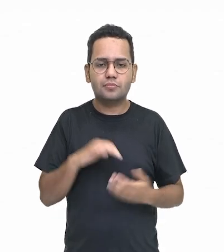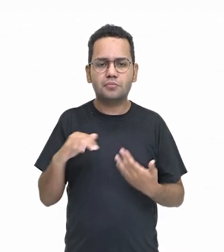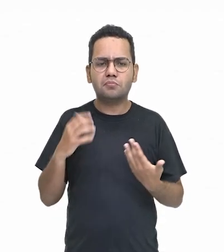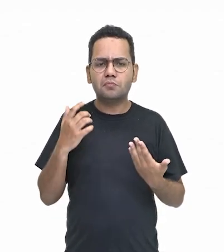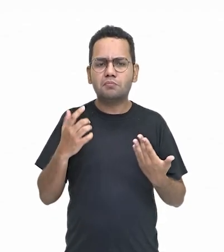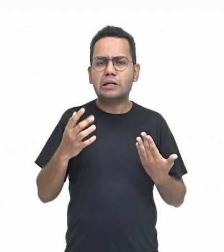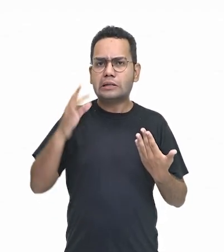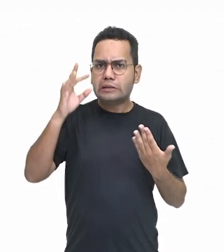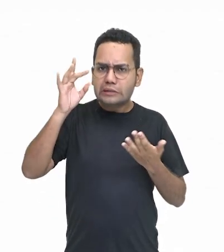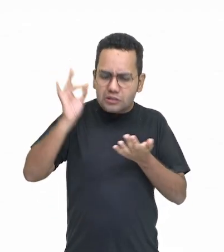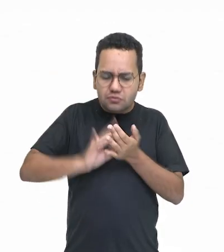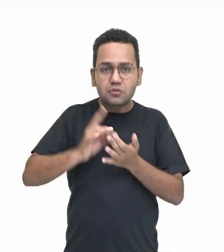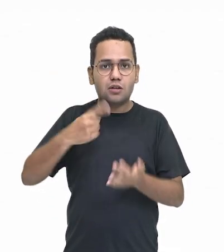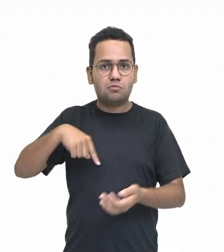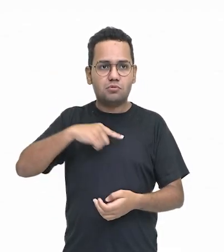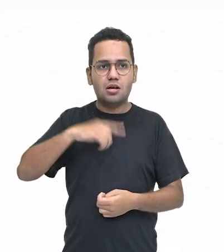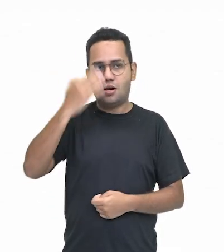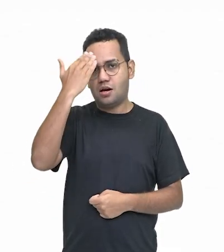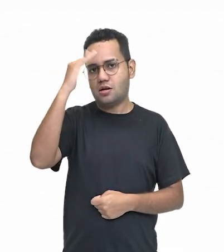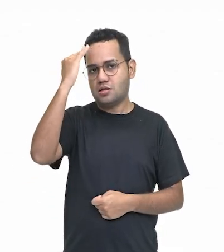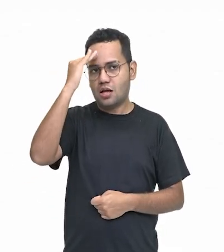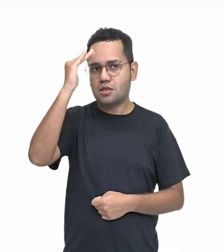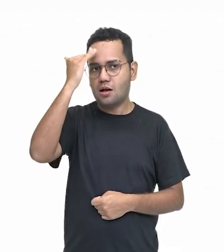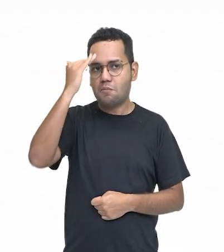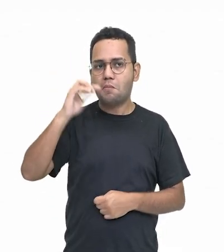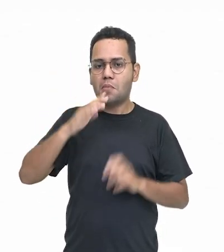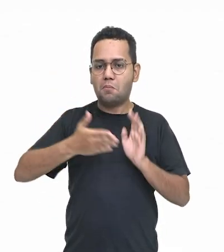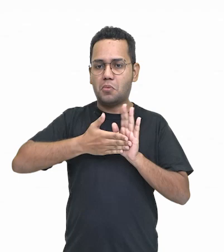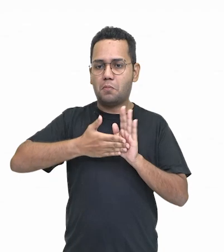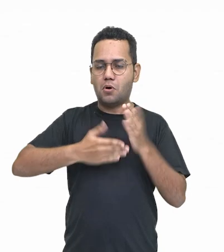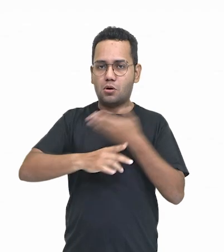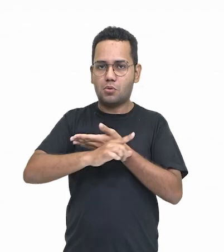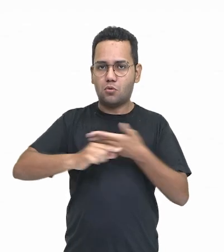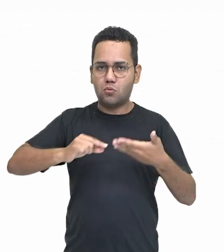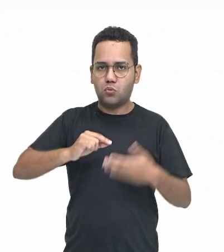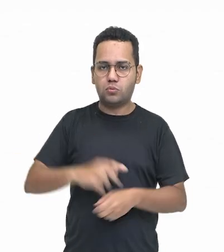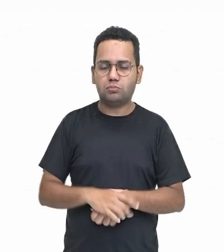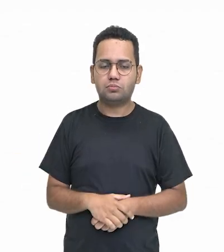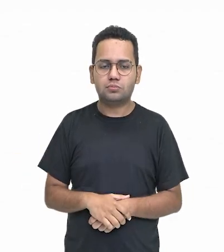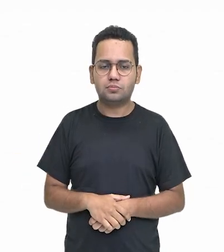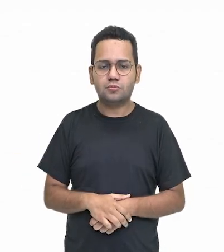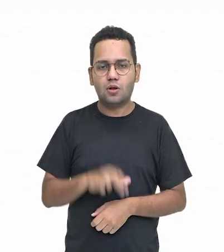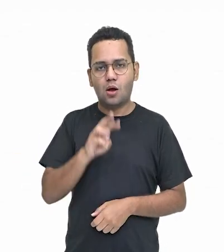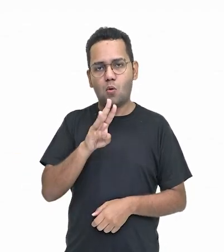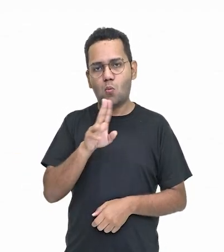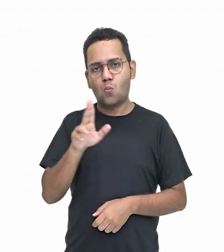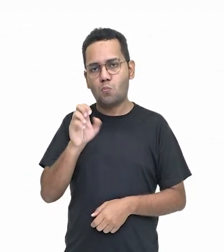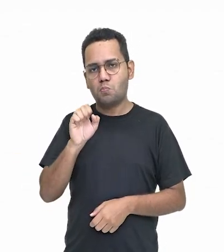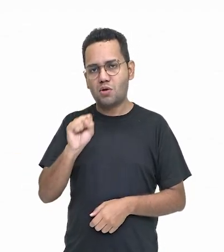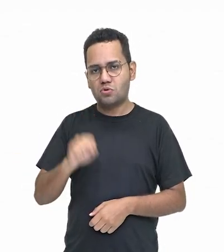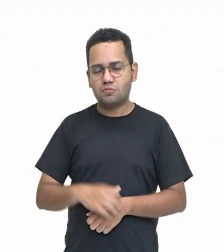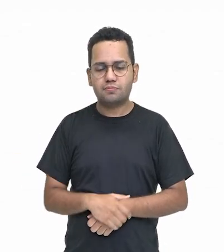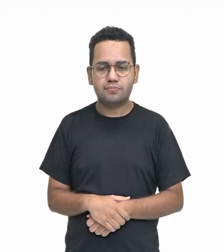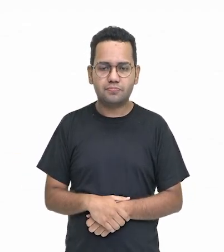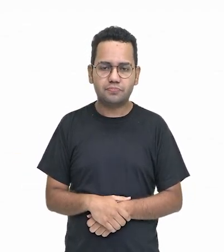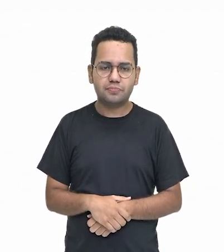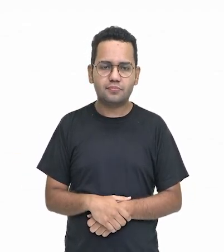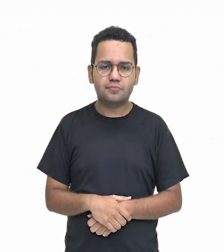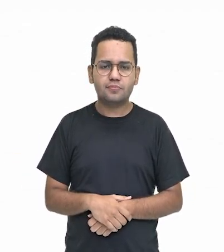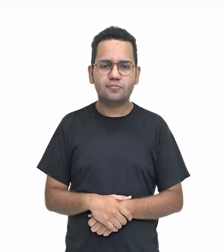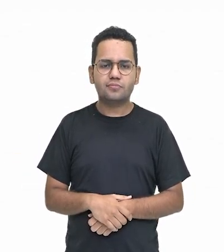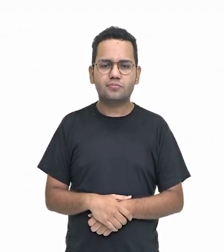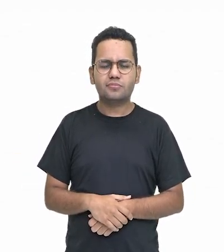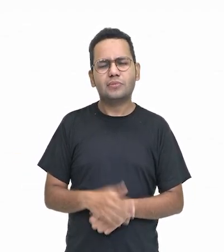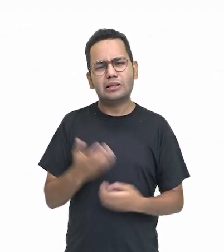a imaginação sociológica proposta por Charles White-Mills, nós trouxemos para vocês um